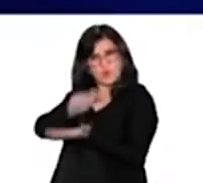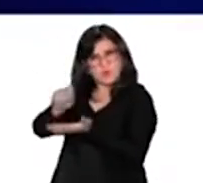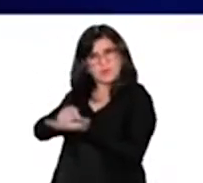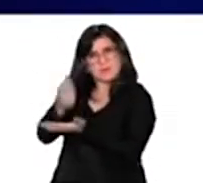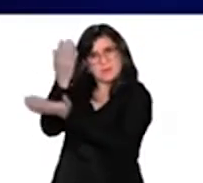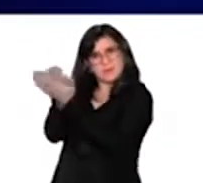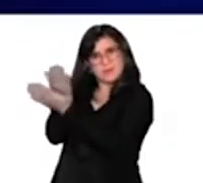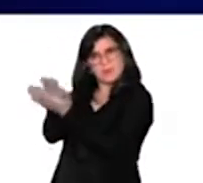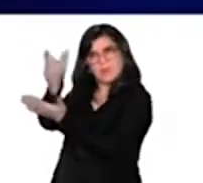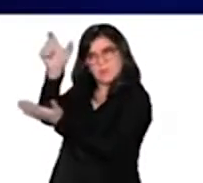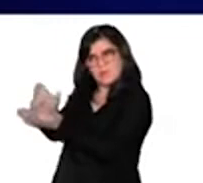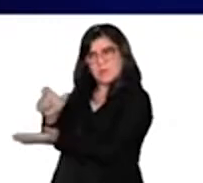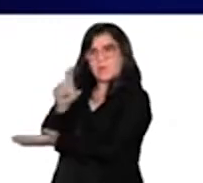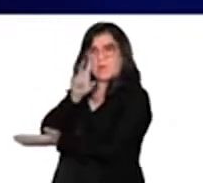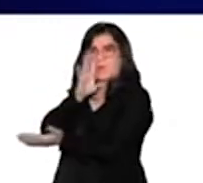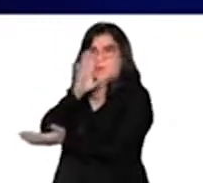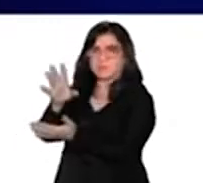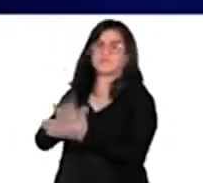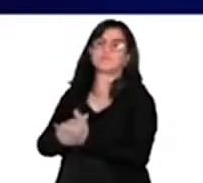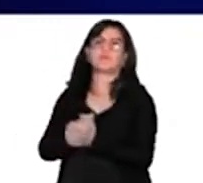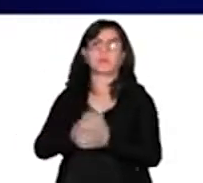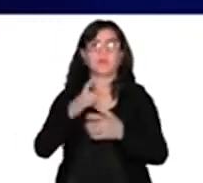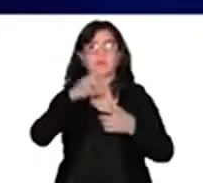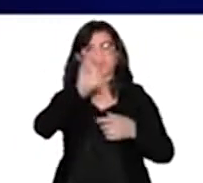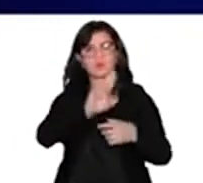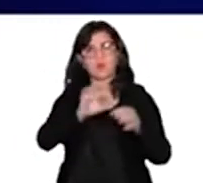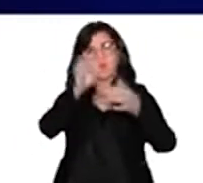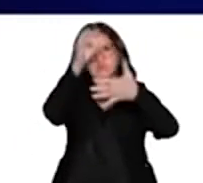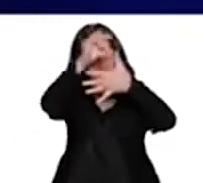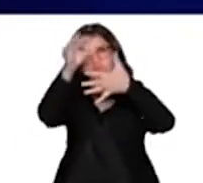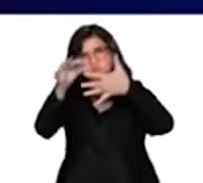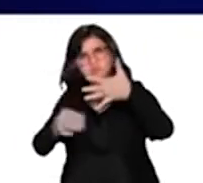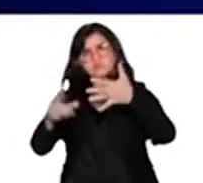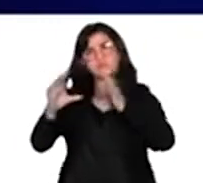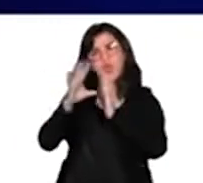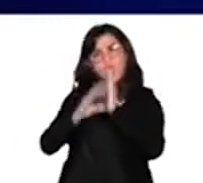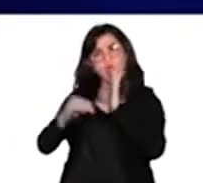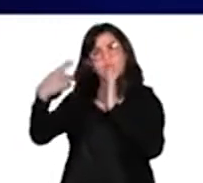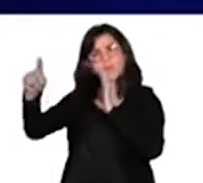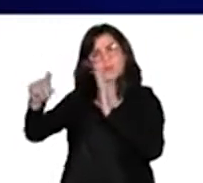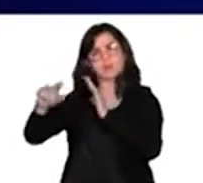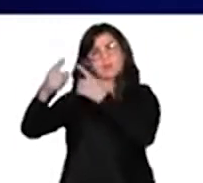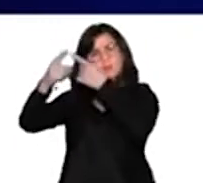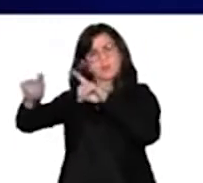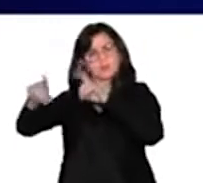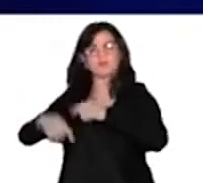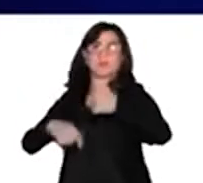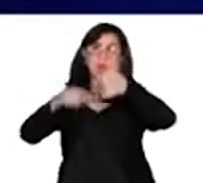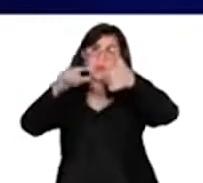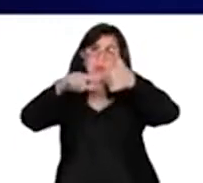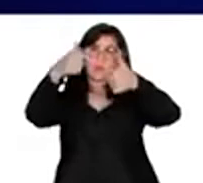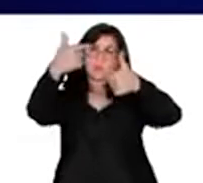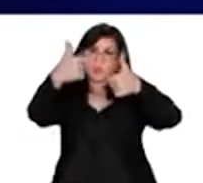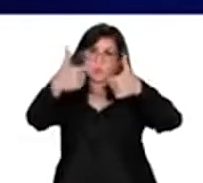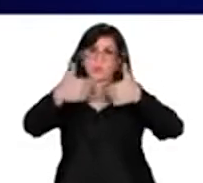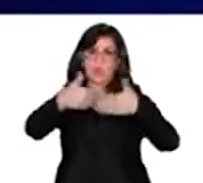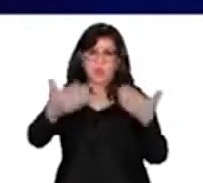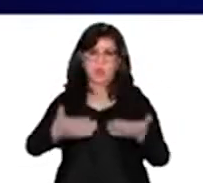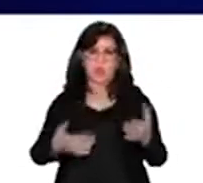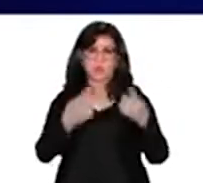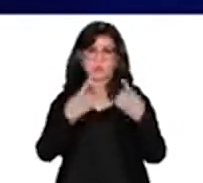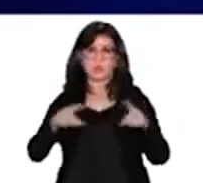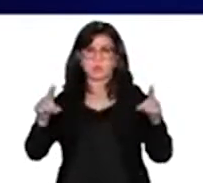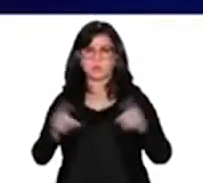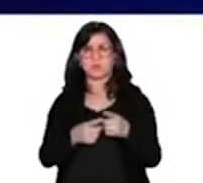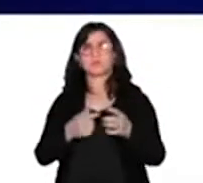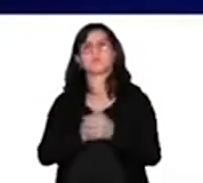ele utilizou aspectos da obra do Bartók também. A segunda peça que eu vou tocar, eu já